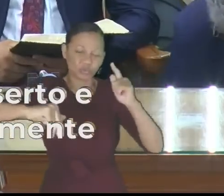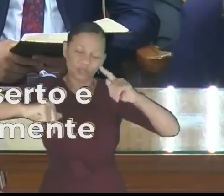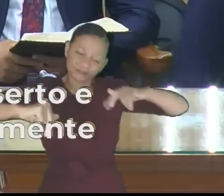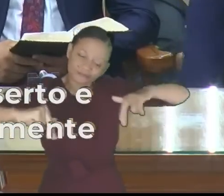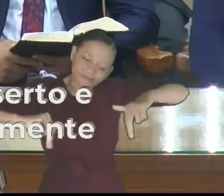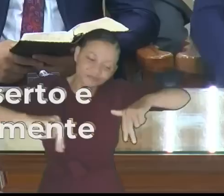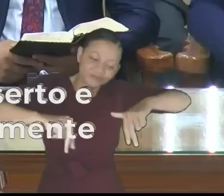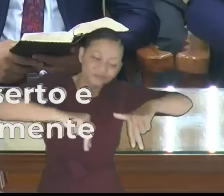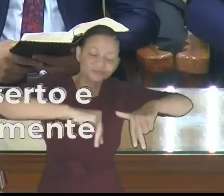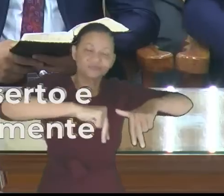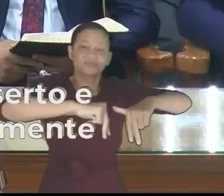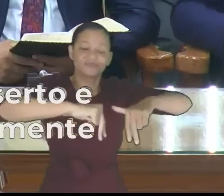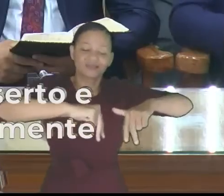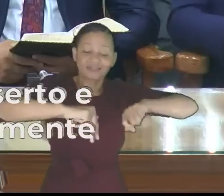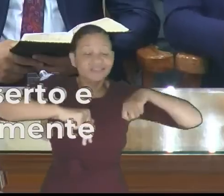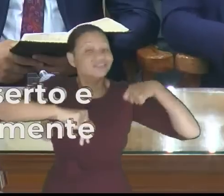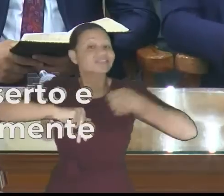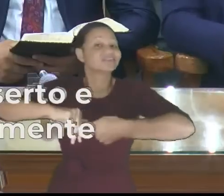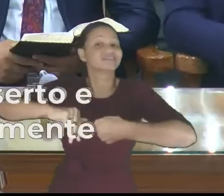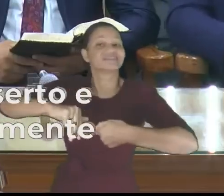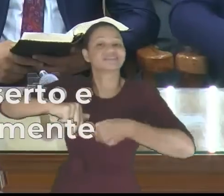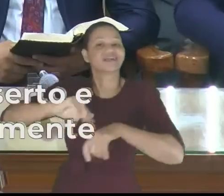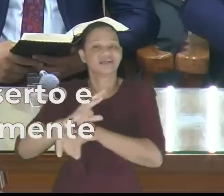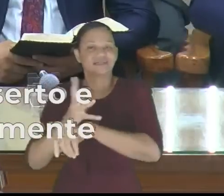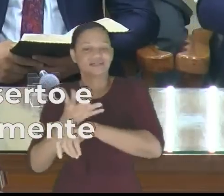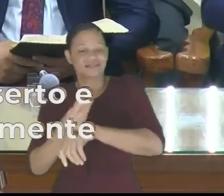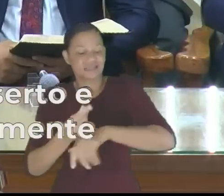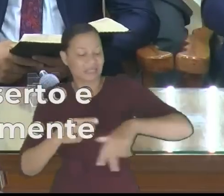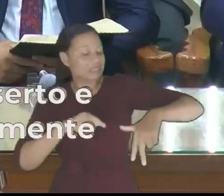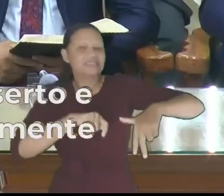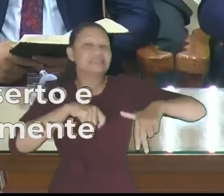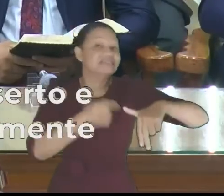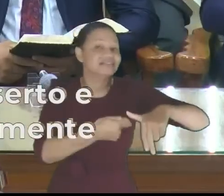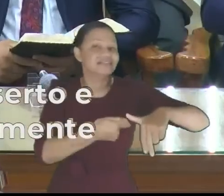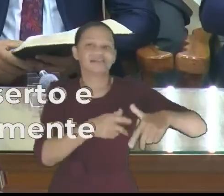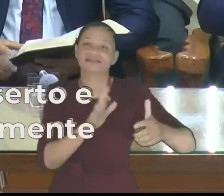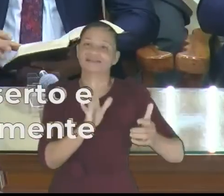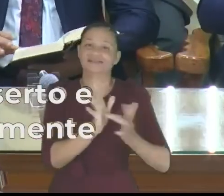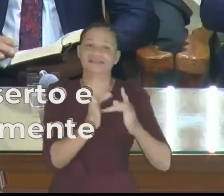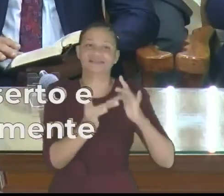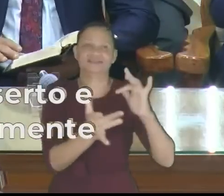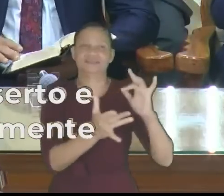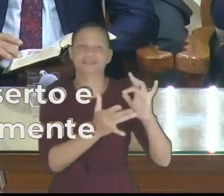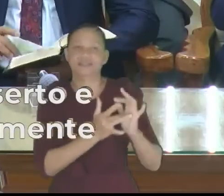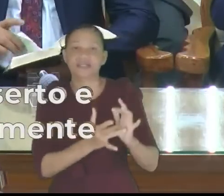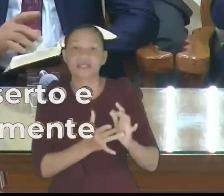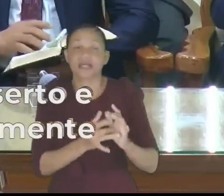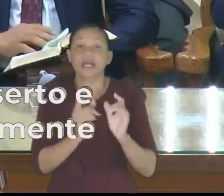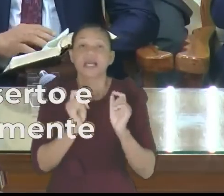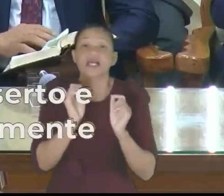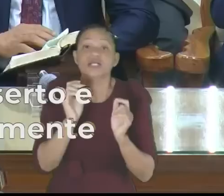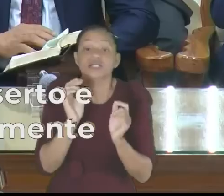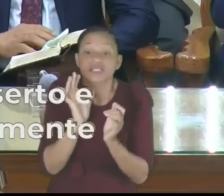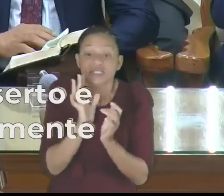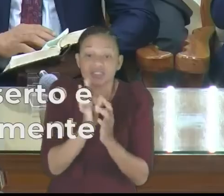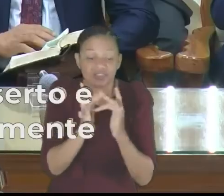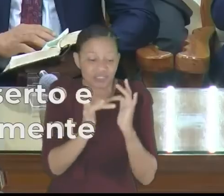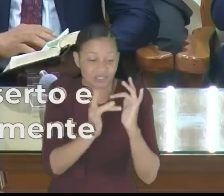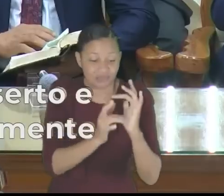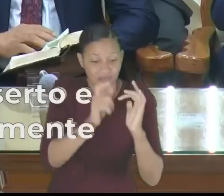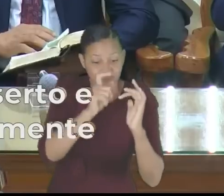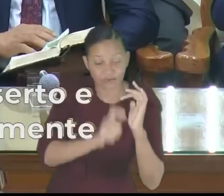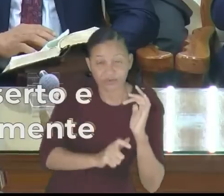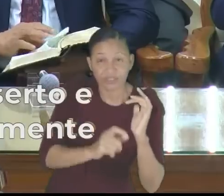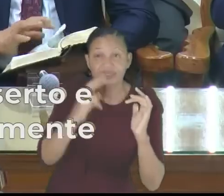A igreja. Quem é o amado da igreja? Jesus. Jesus. Crente só presta encostadinho